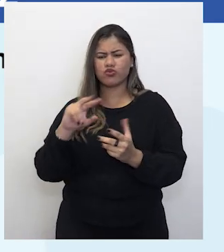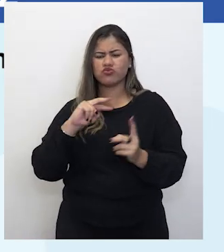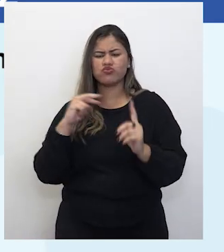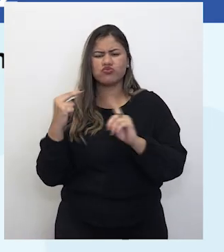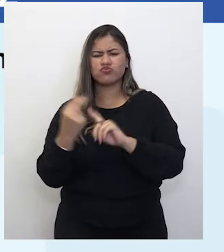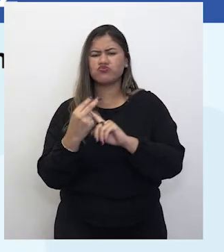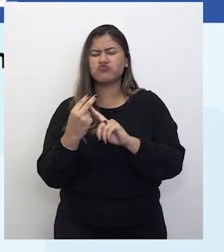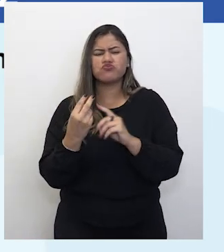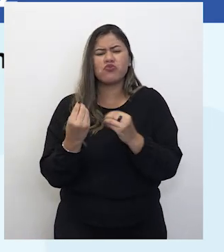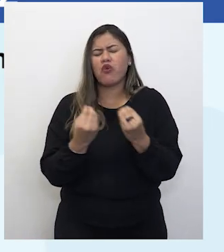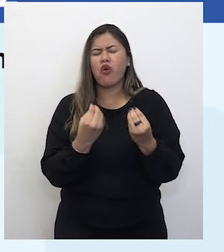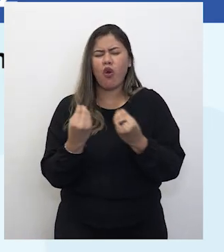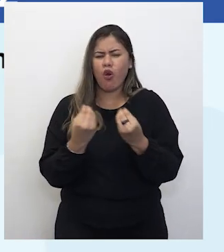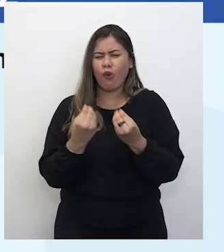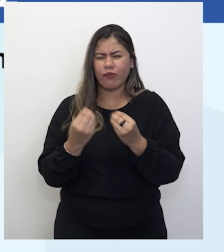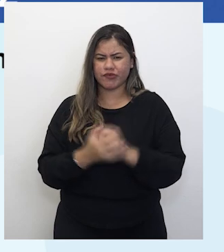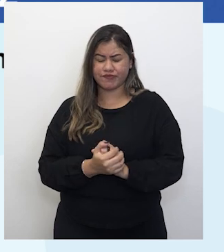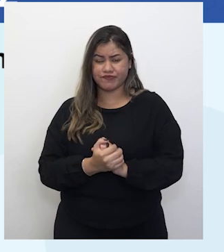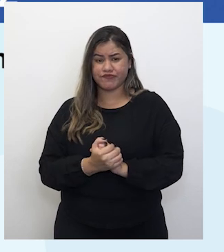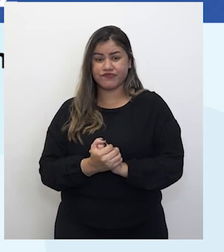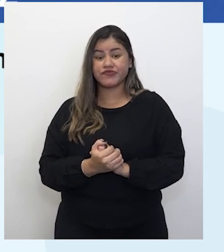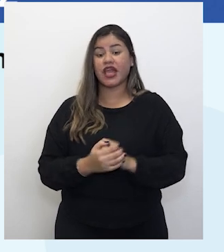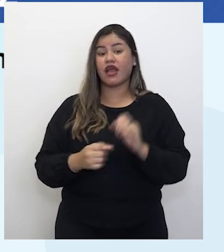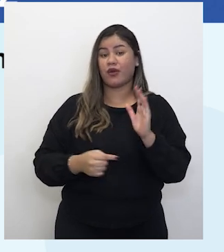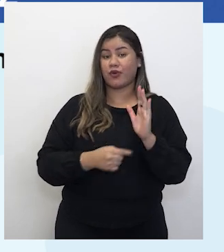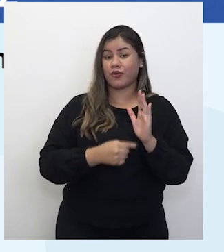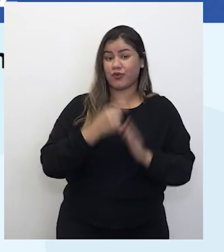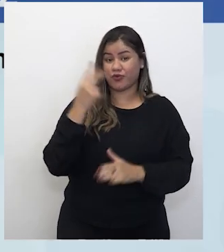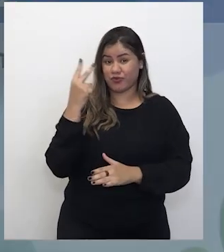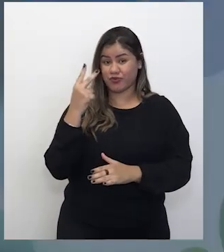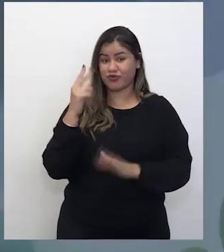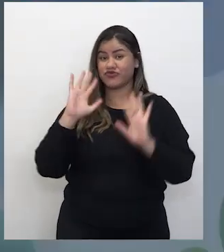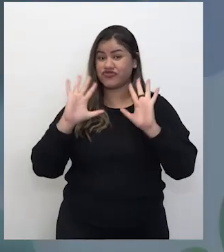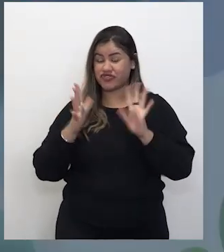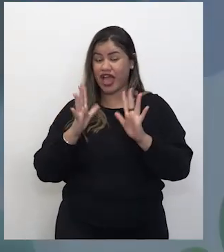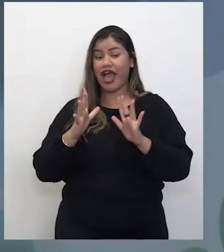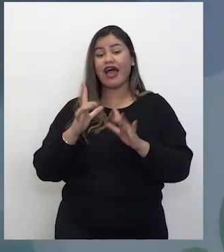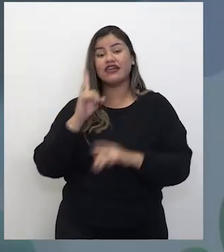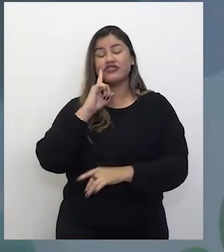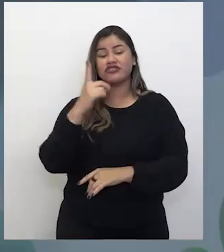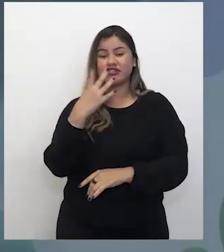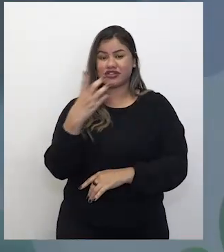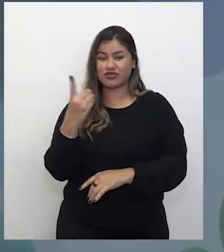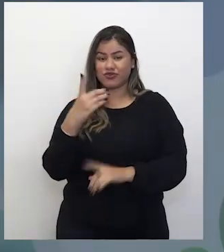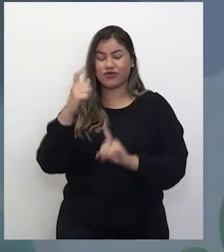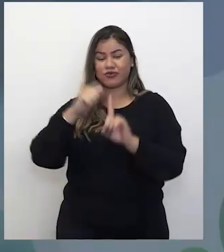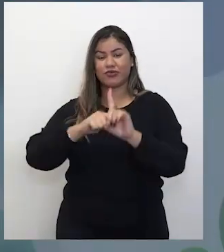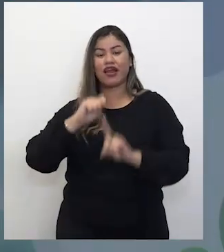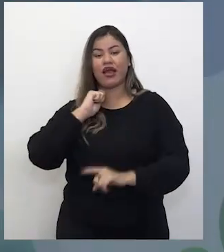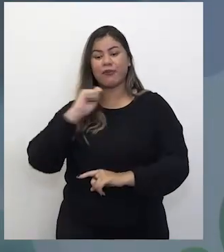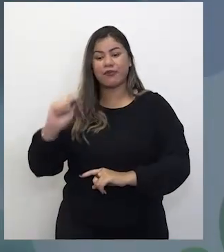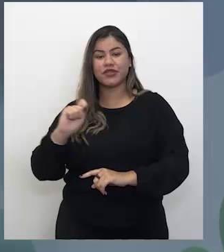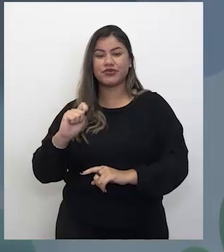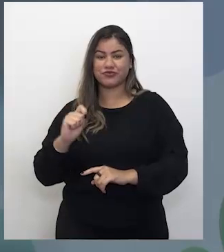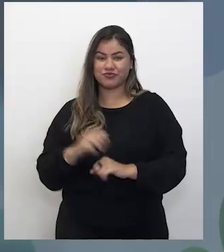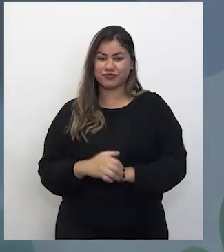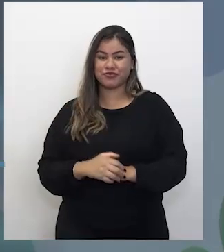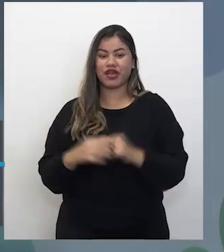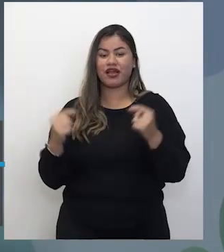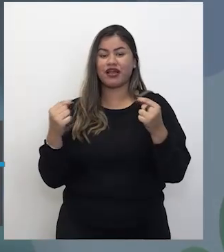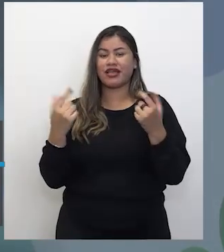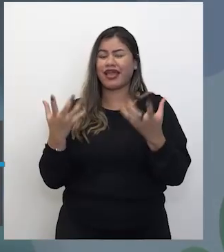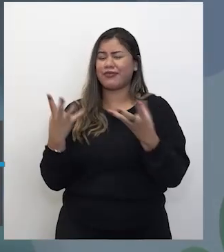parte 2. A gente falou sobre a parte 1 na aula do dia 14 de abril, e como